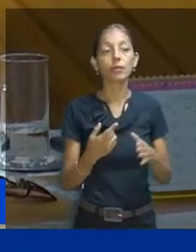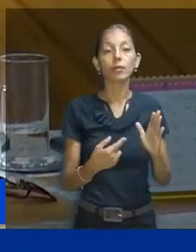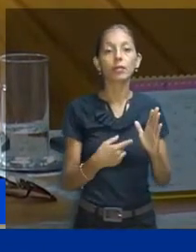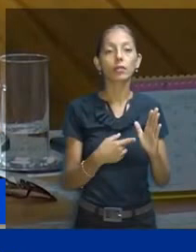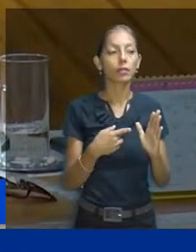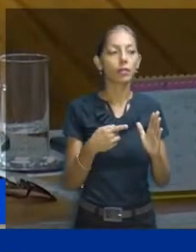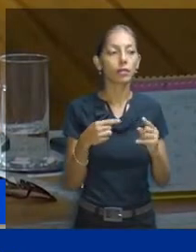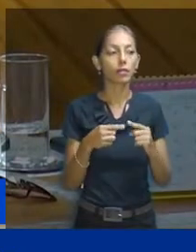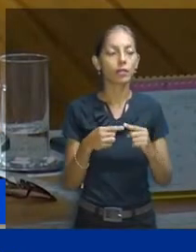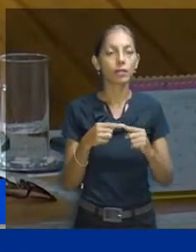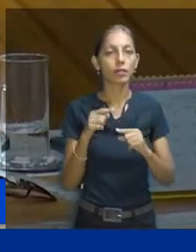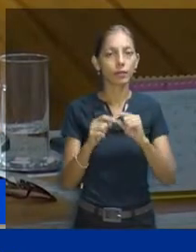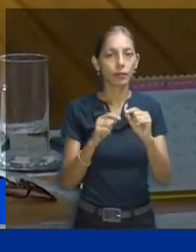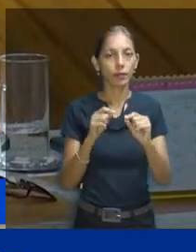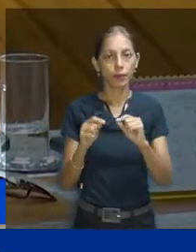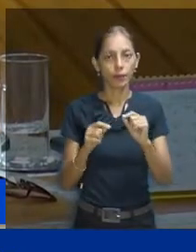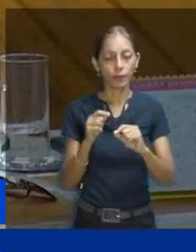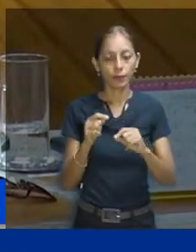relação a algumas